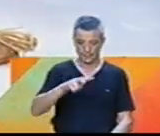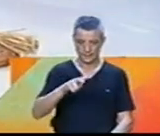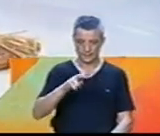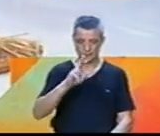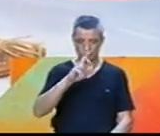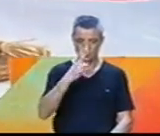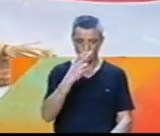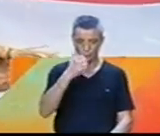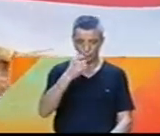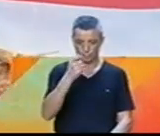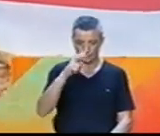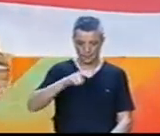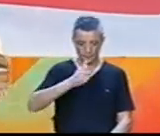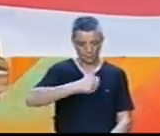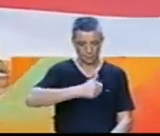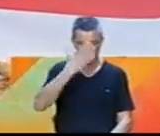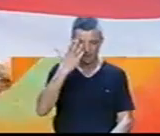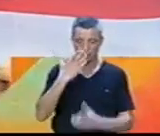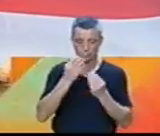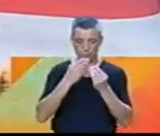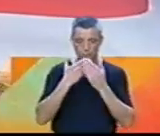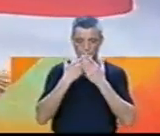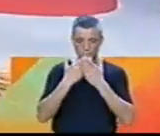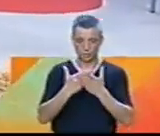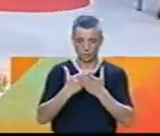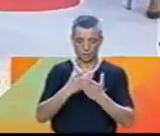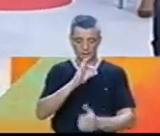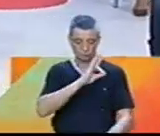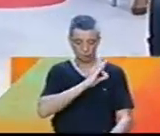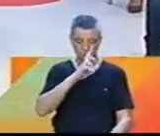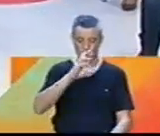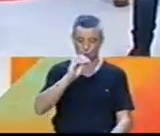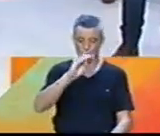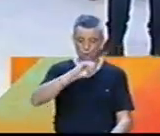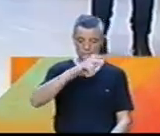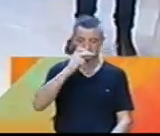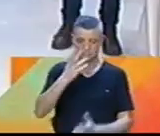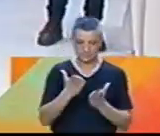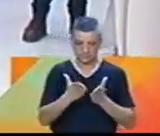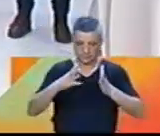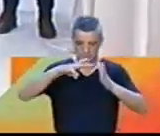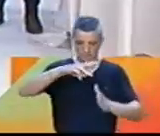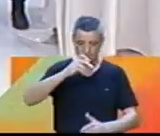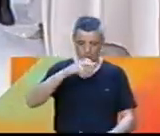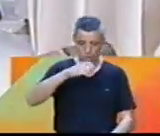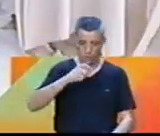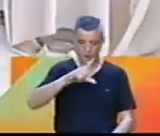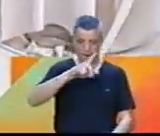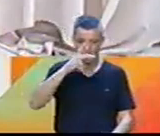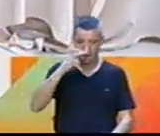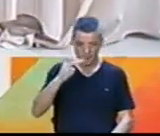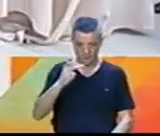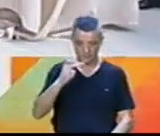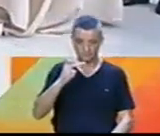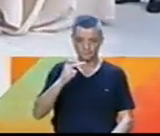Olá, Ruben. Bom dia, muito obrigado. Temos também a Dona Rosa. Rosa Sesteira. A Manuela do Rosário. Muito gosto. E o Sr.